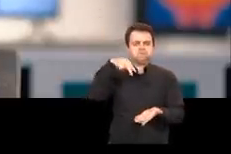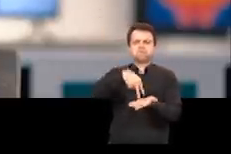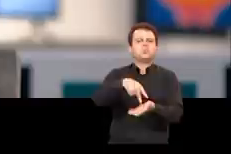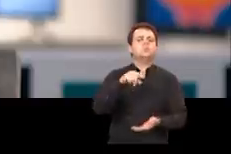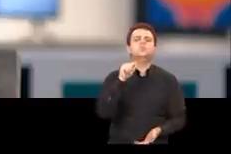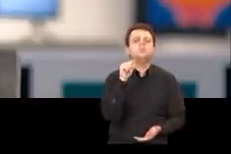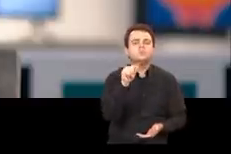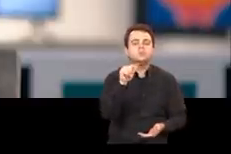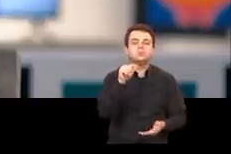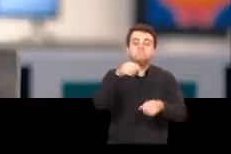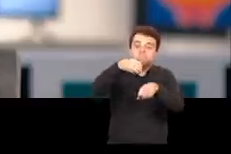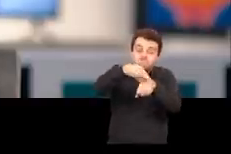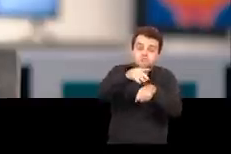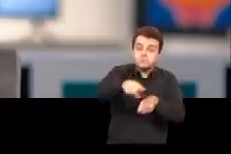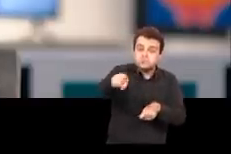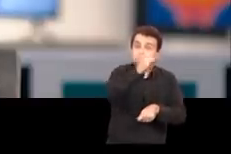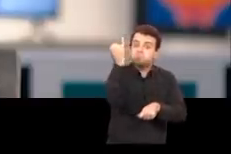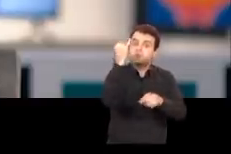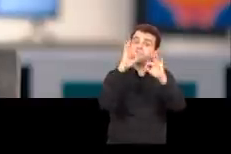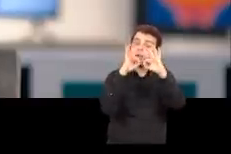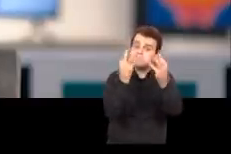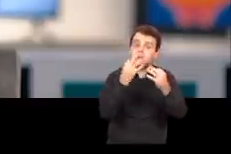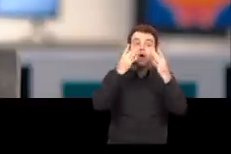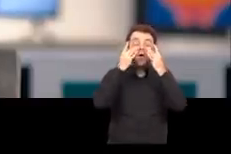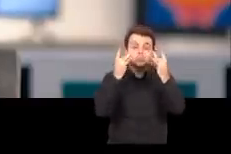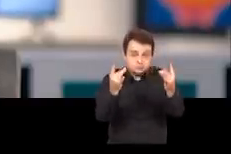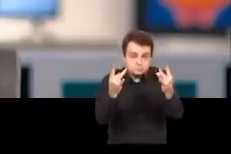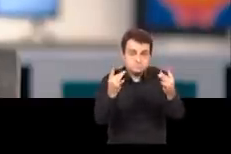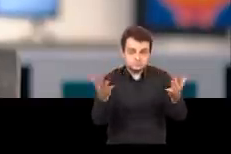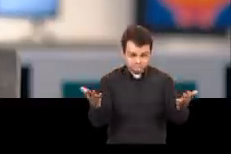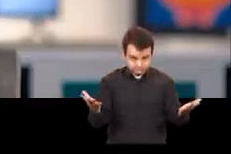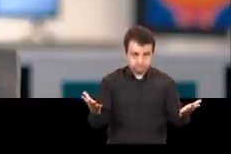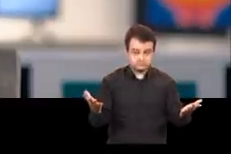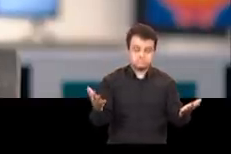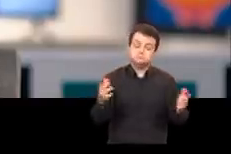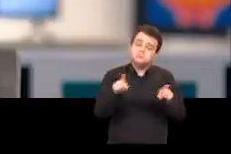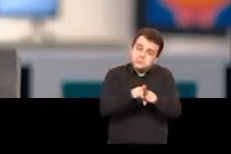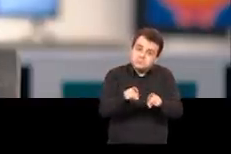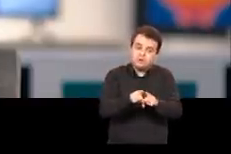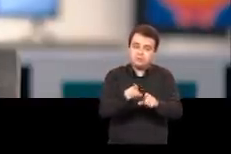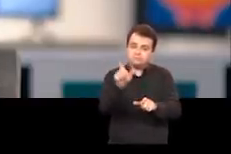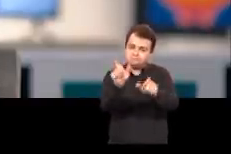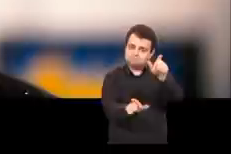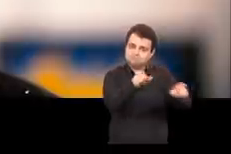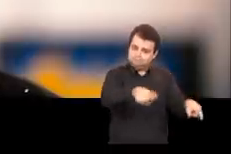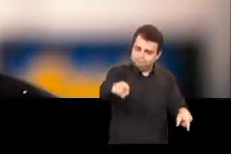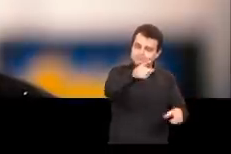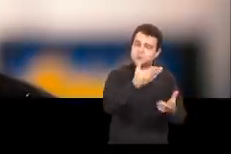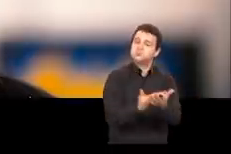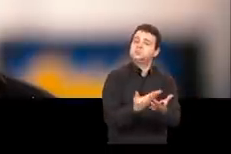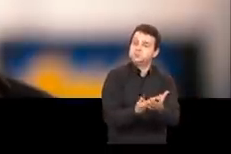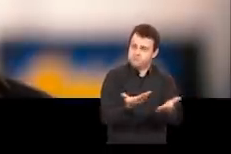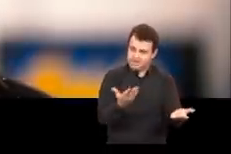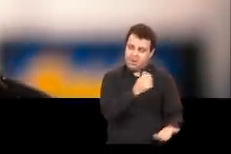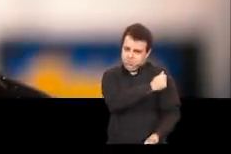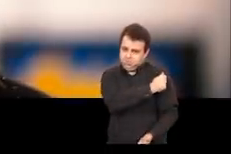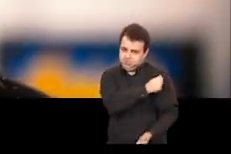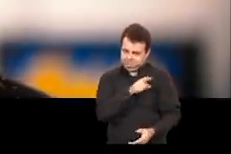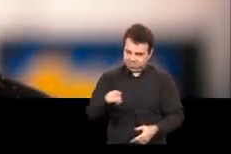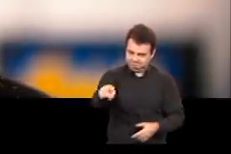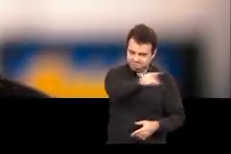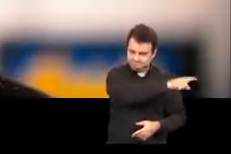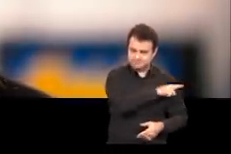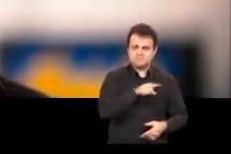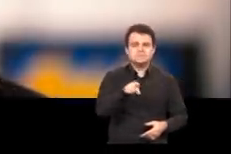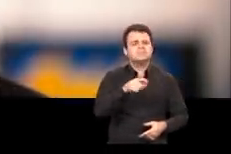recado importante para toda a família e, de modo especial, para você, estudante. Eu imagino que vocês devem